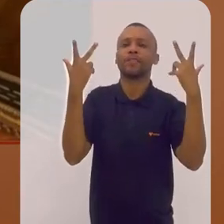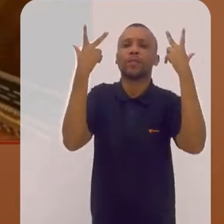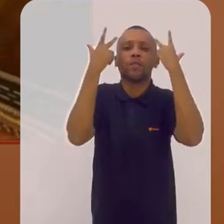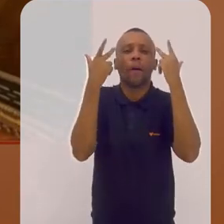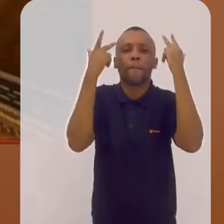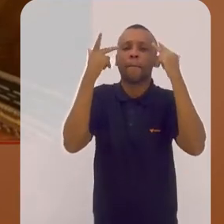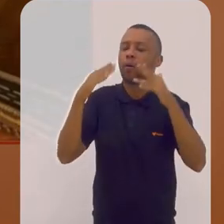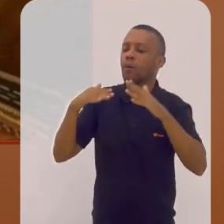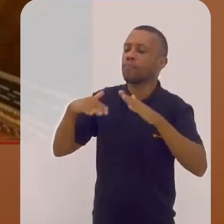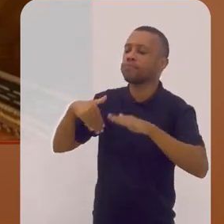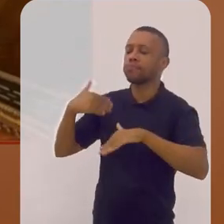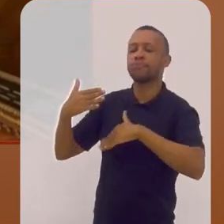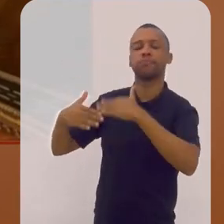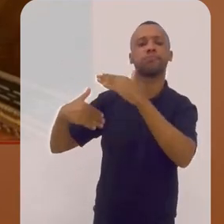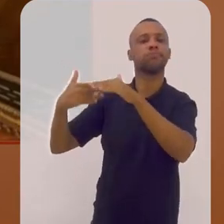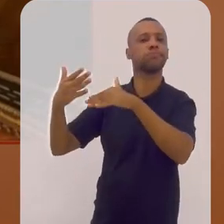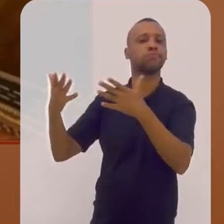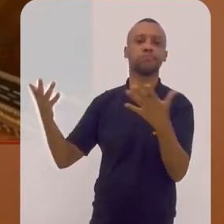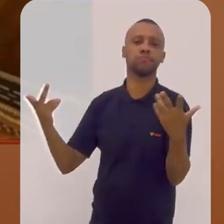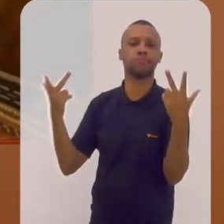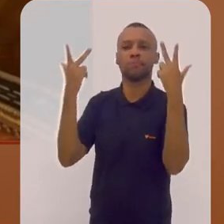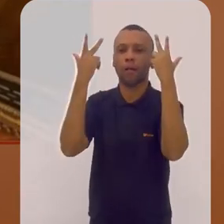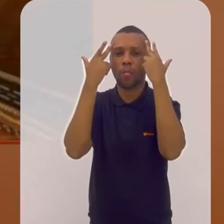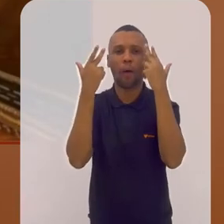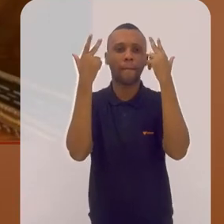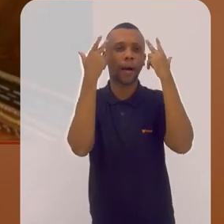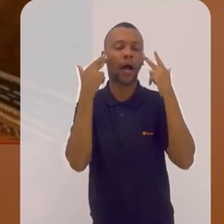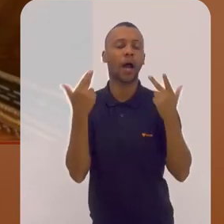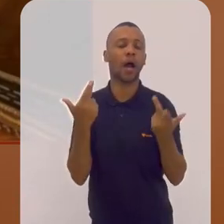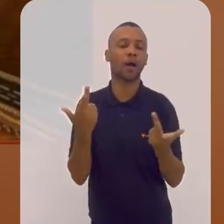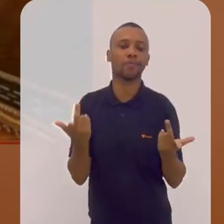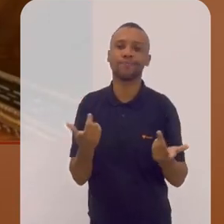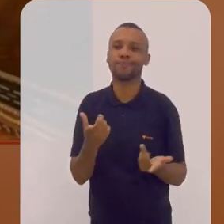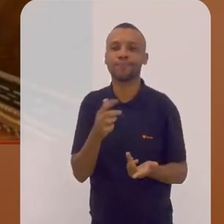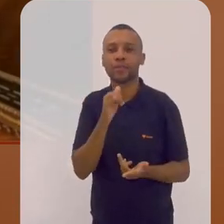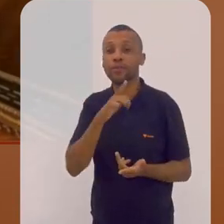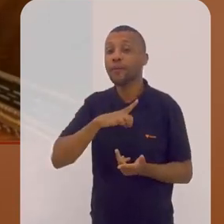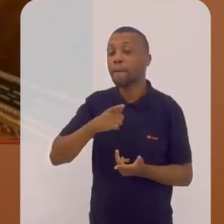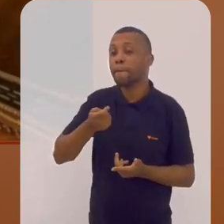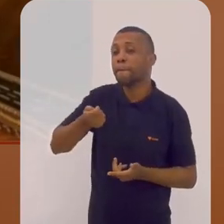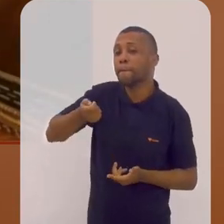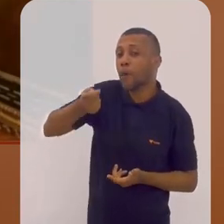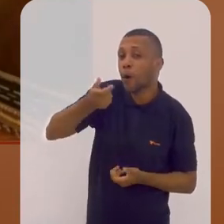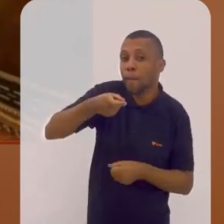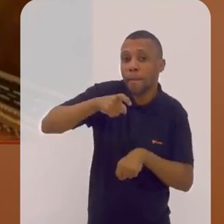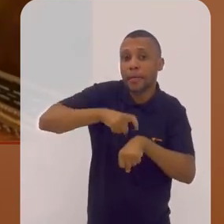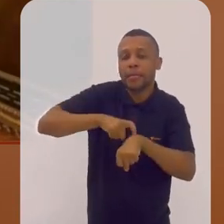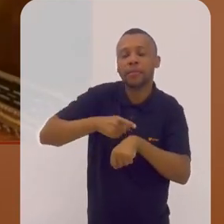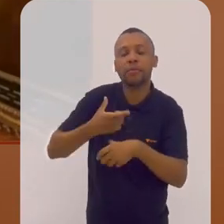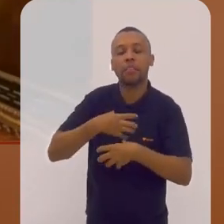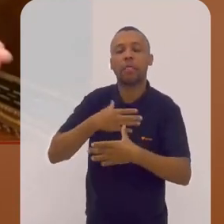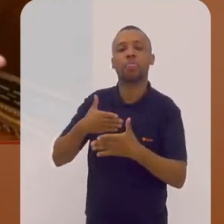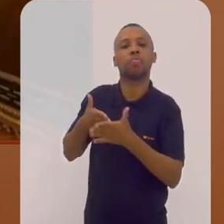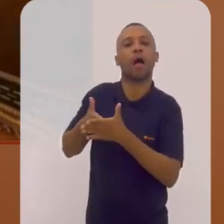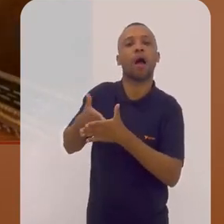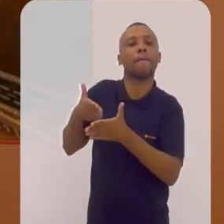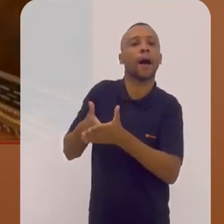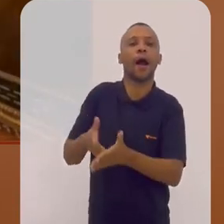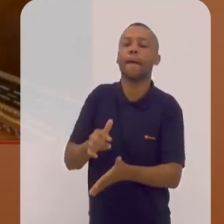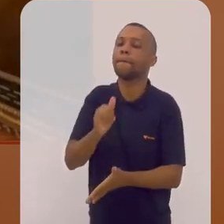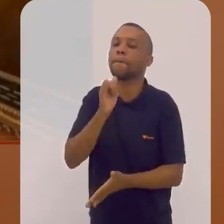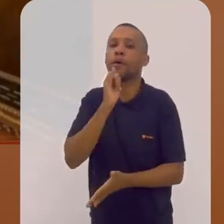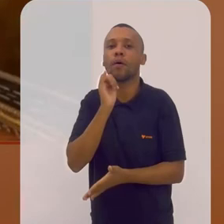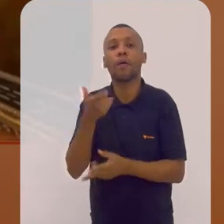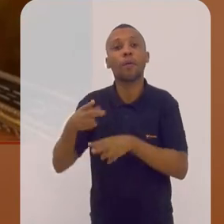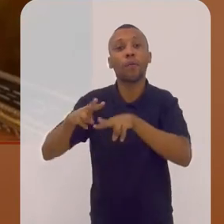muito fluida, digamos assim, né? Eu tive digamos, poucos momentos em que eu senti barreiras,